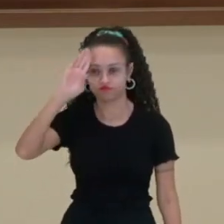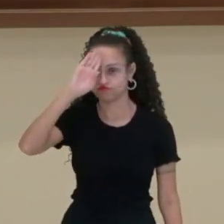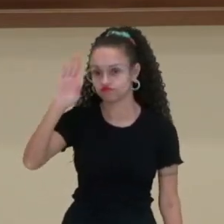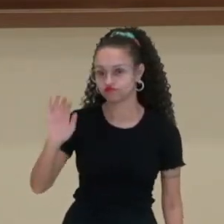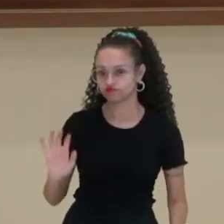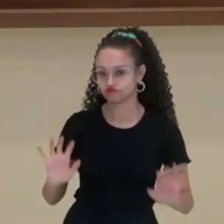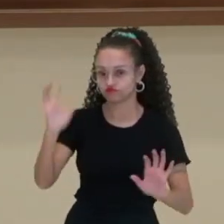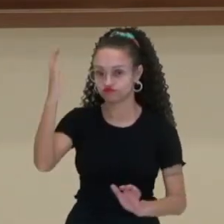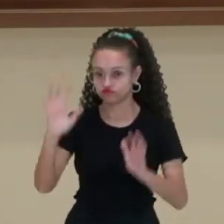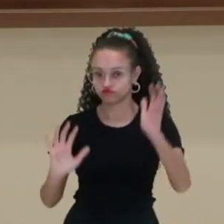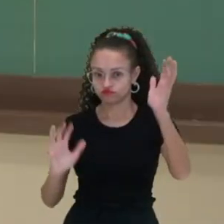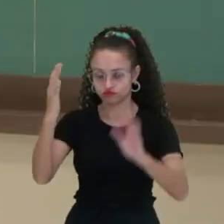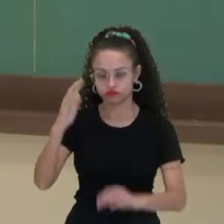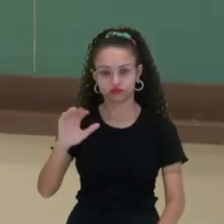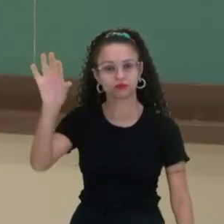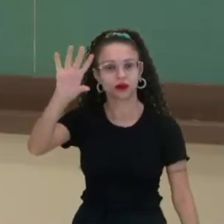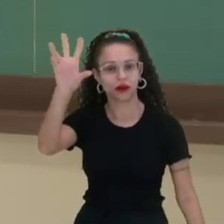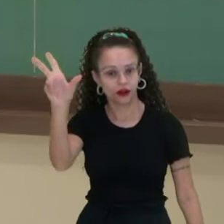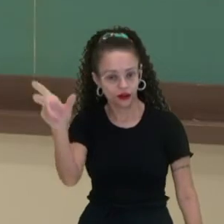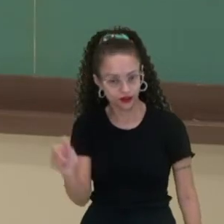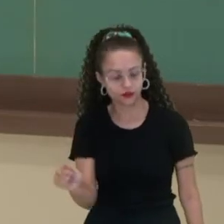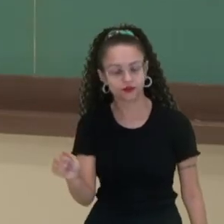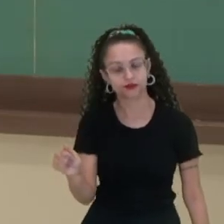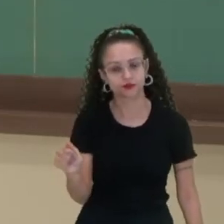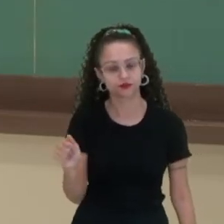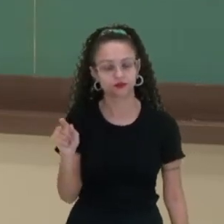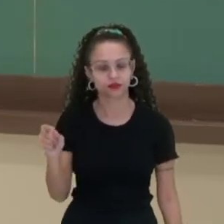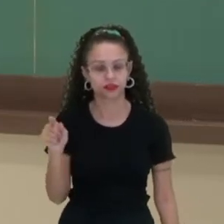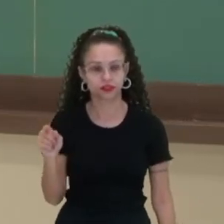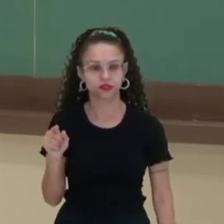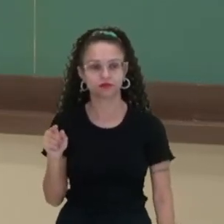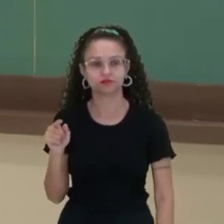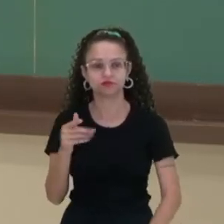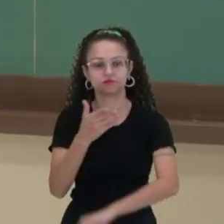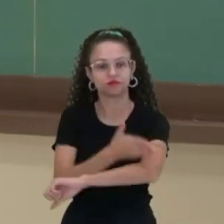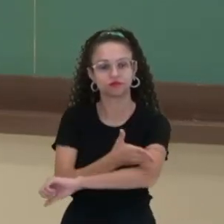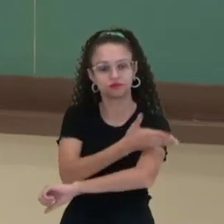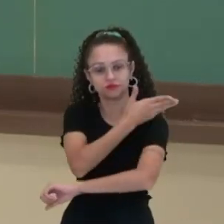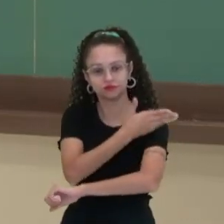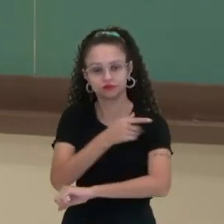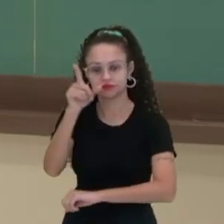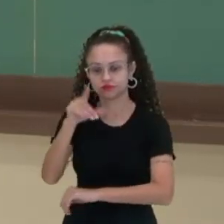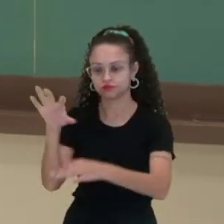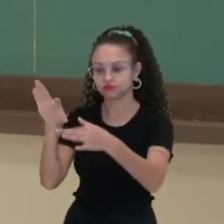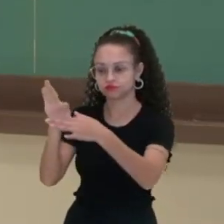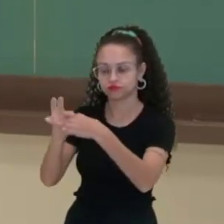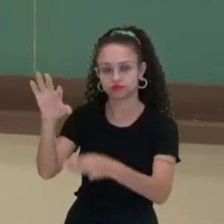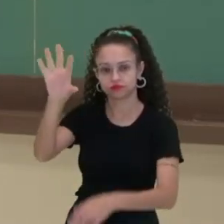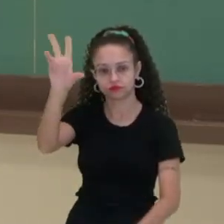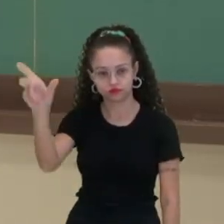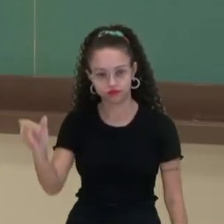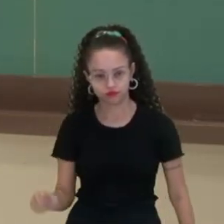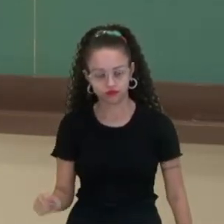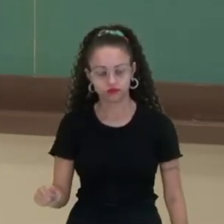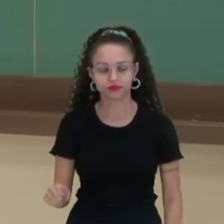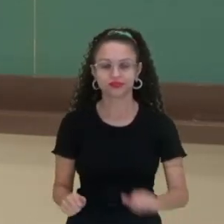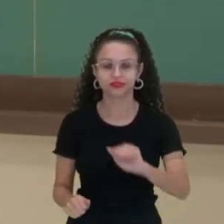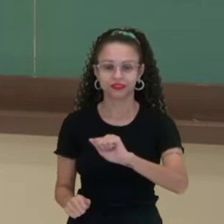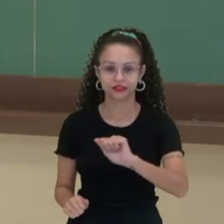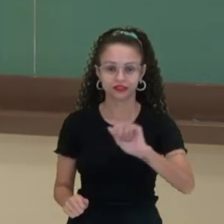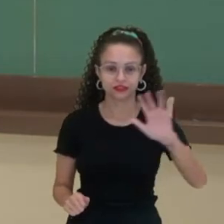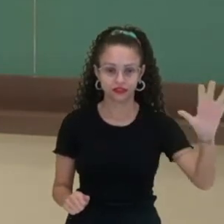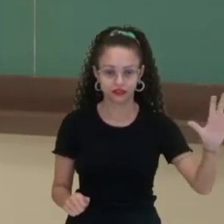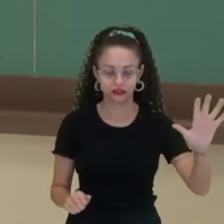acontecimentos, para a África, a pré-história está principalmente ligada à África, à Ásia e à África